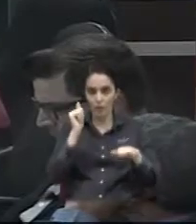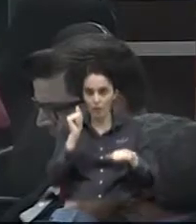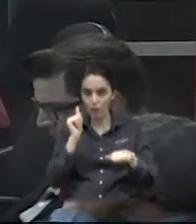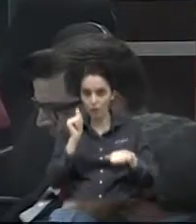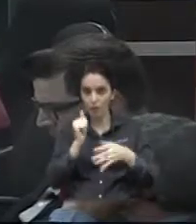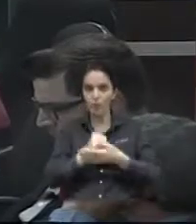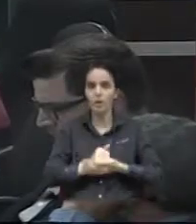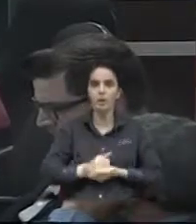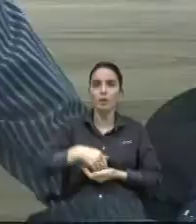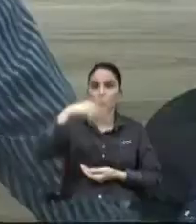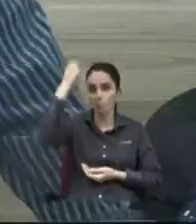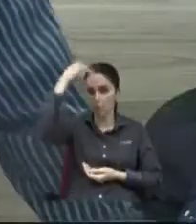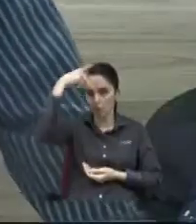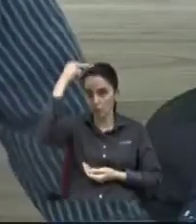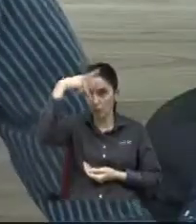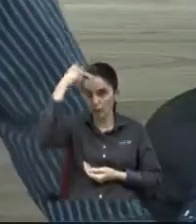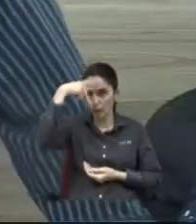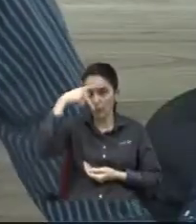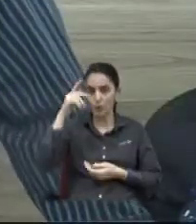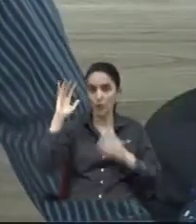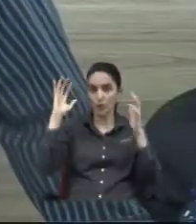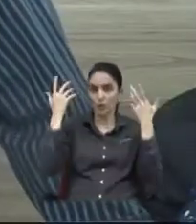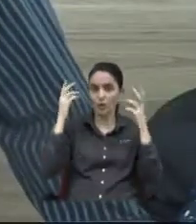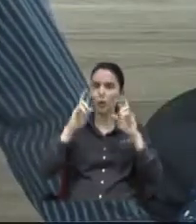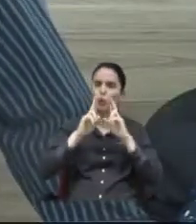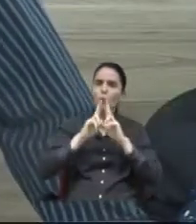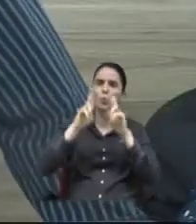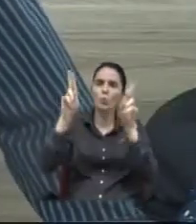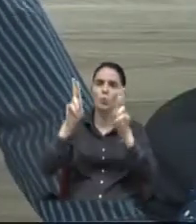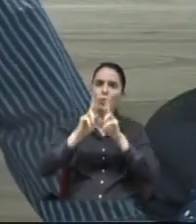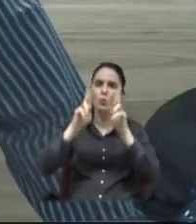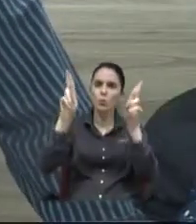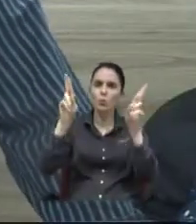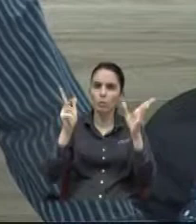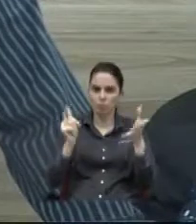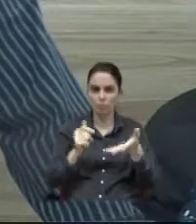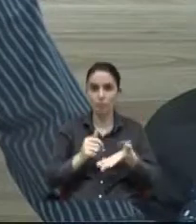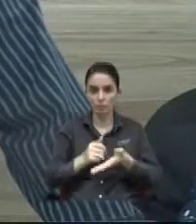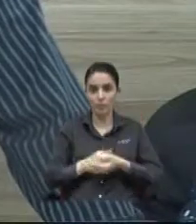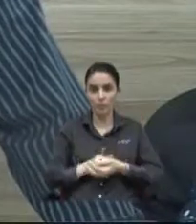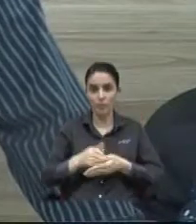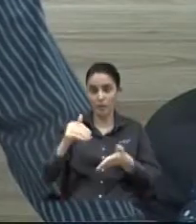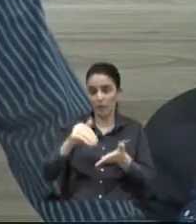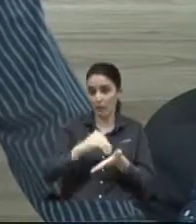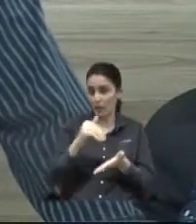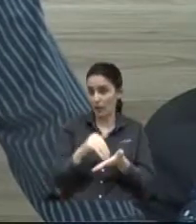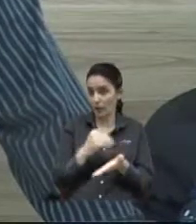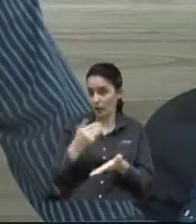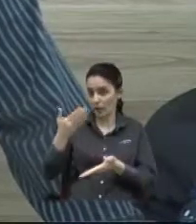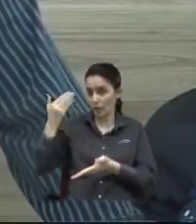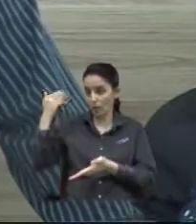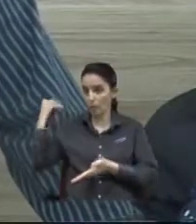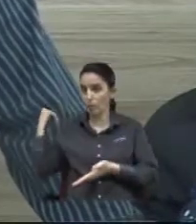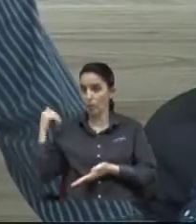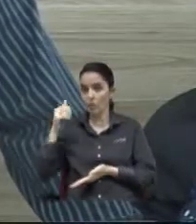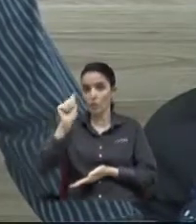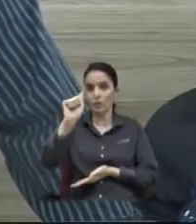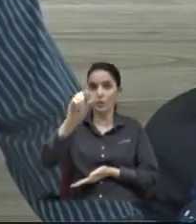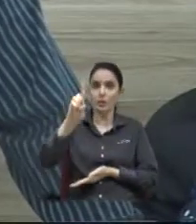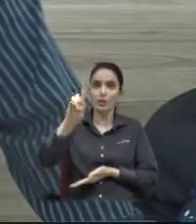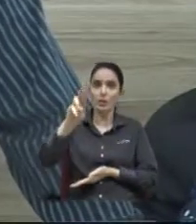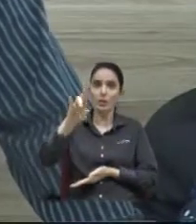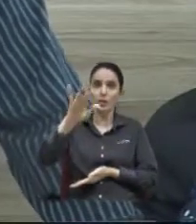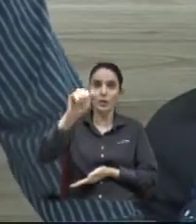fizeram a festa vaiar a gente na época do ano mota falou que ia abrir